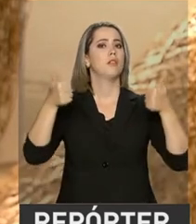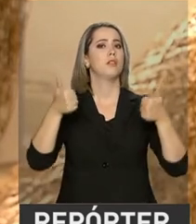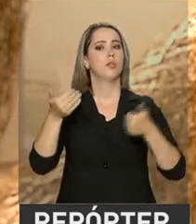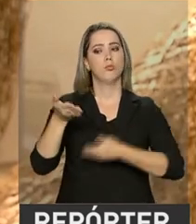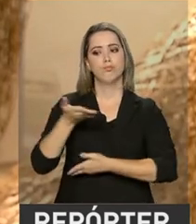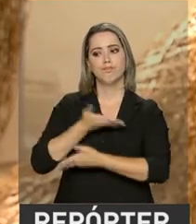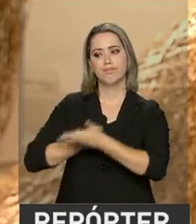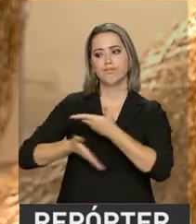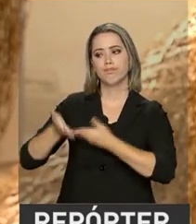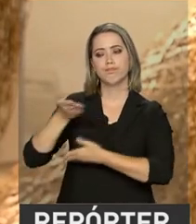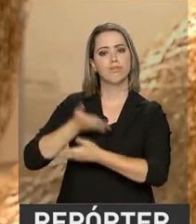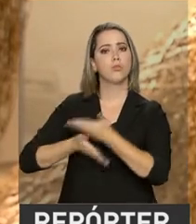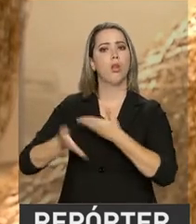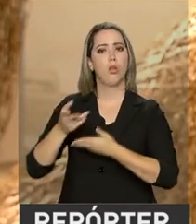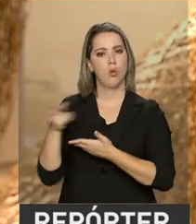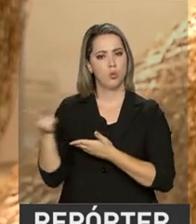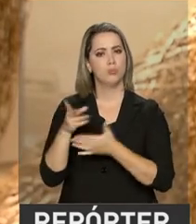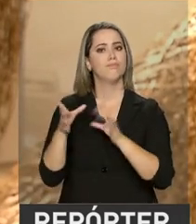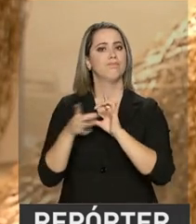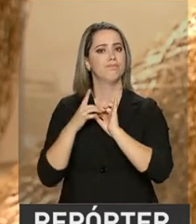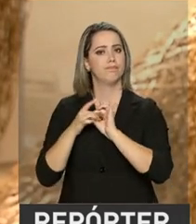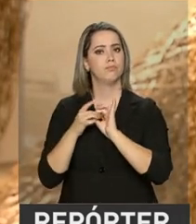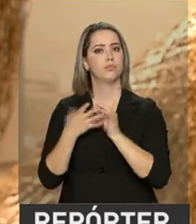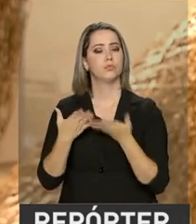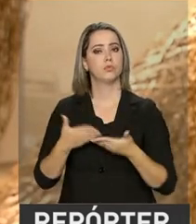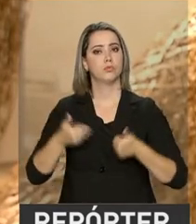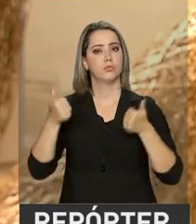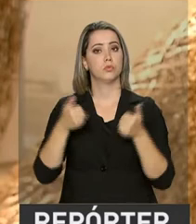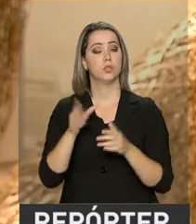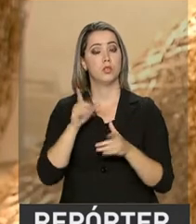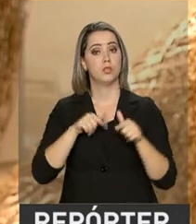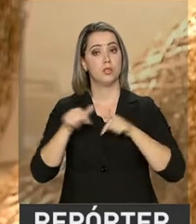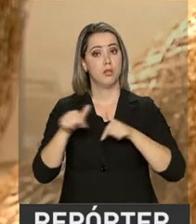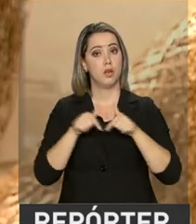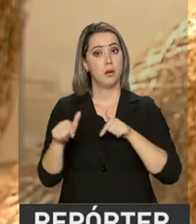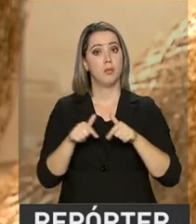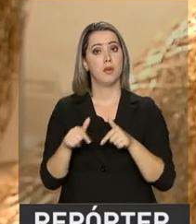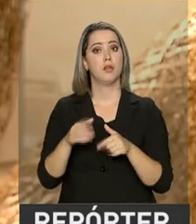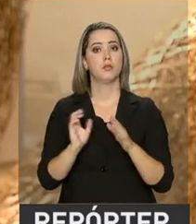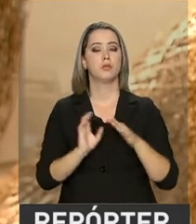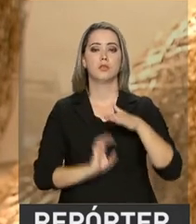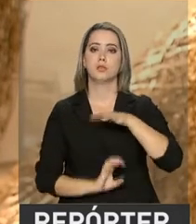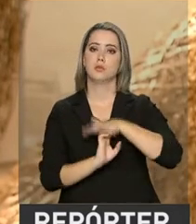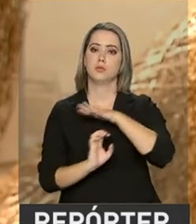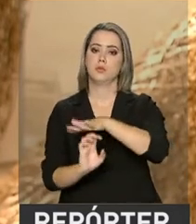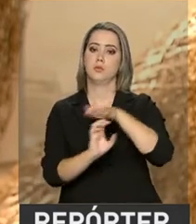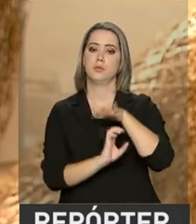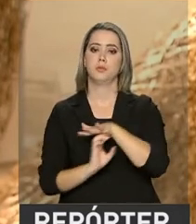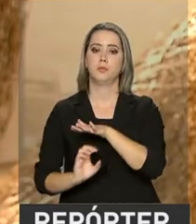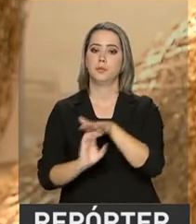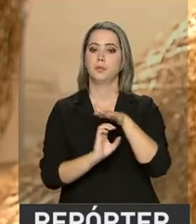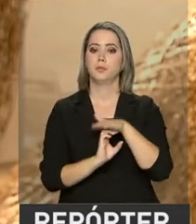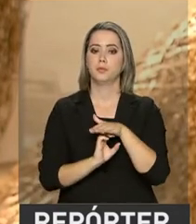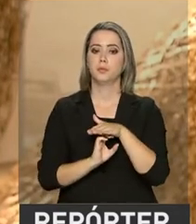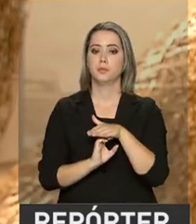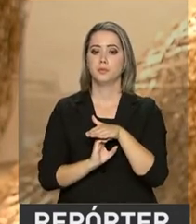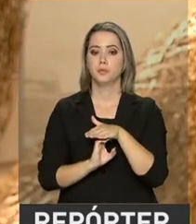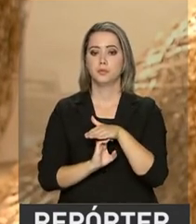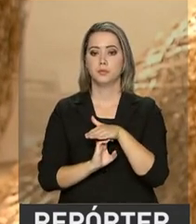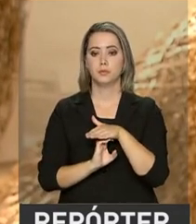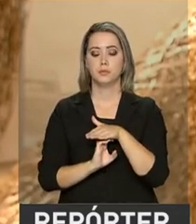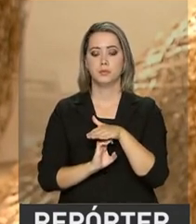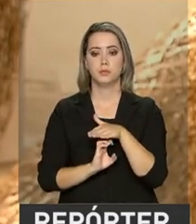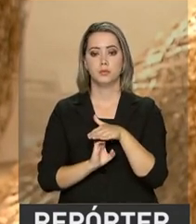como melhorar as condições de maior atividade das empresas em reduzir